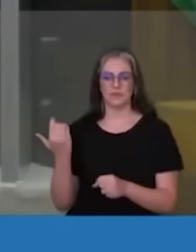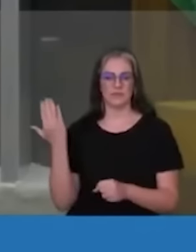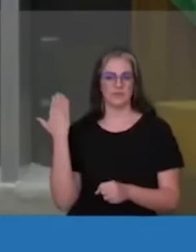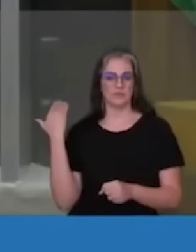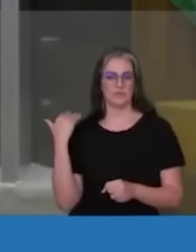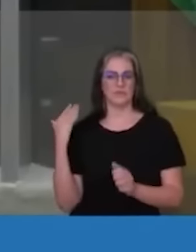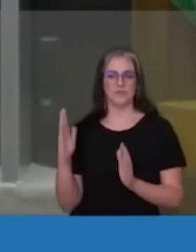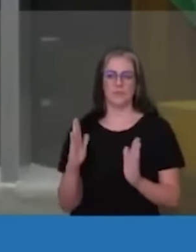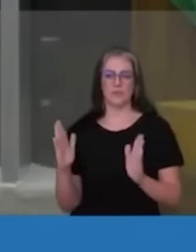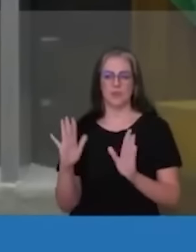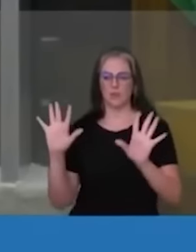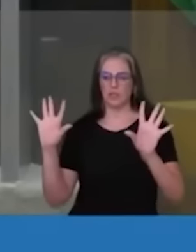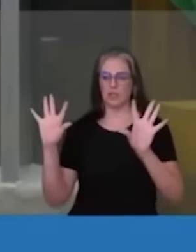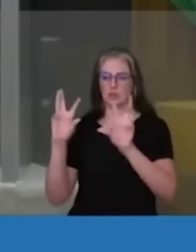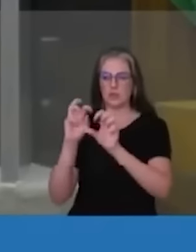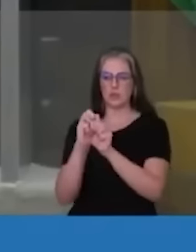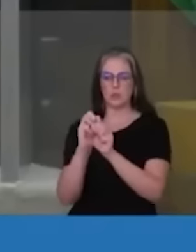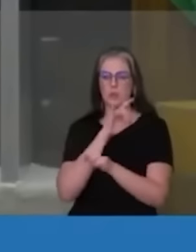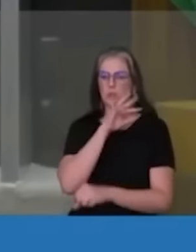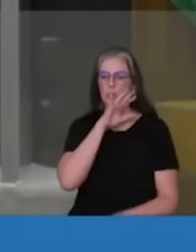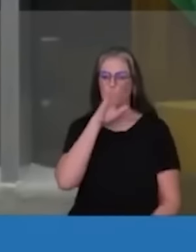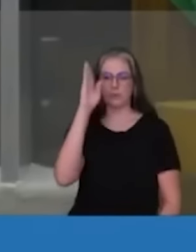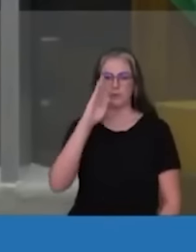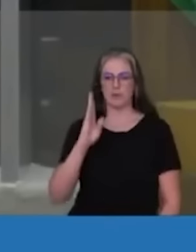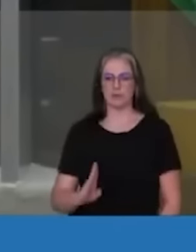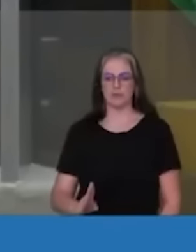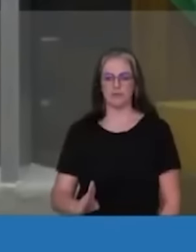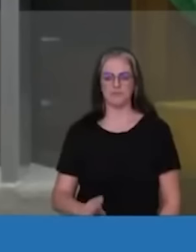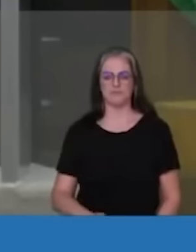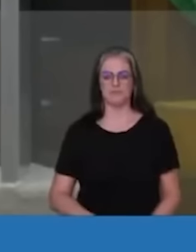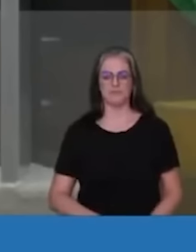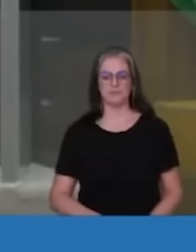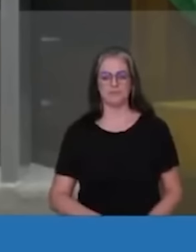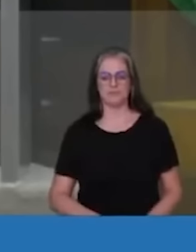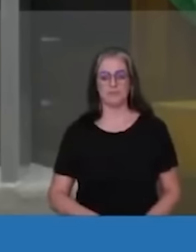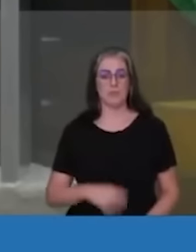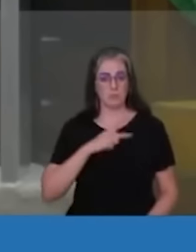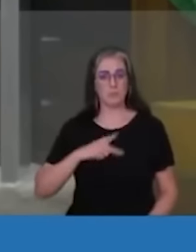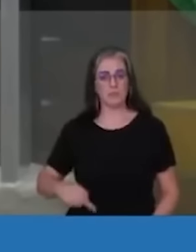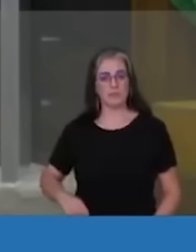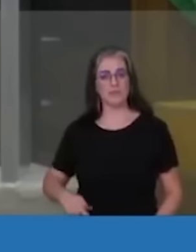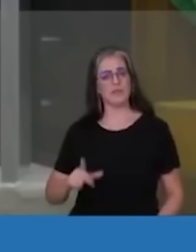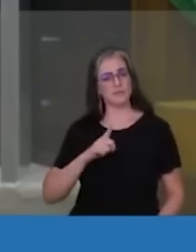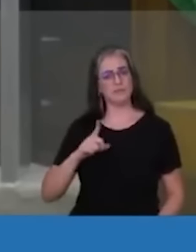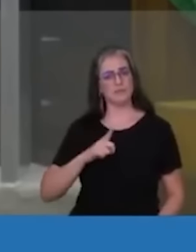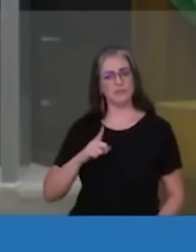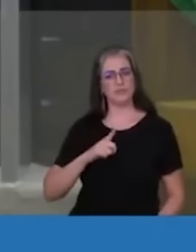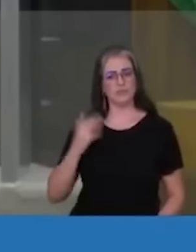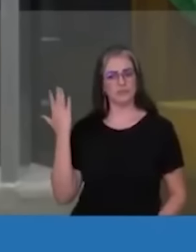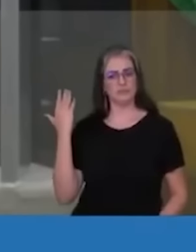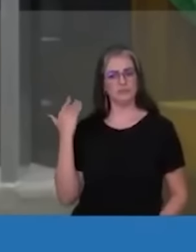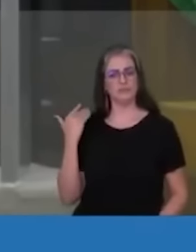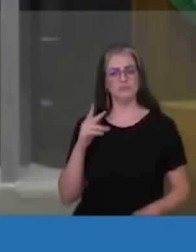país Um Presidente legítimo foi deposto por um golpe